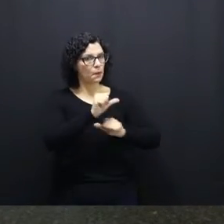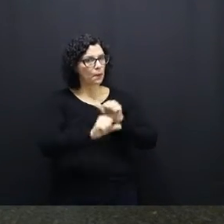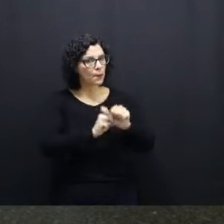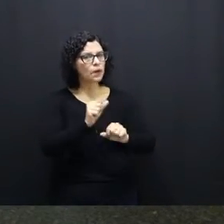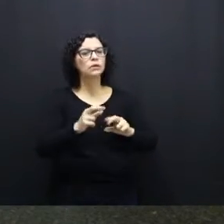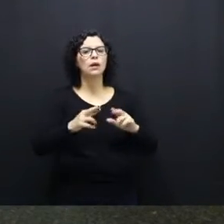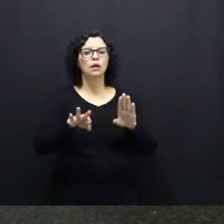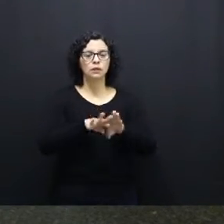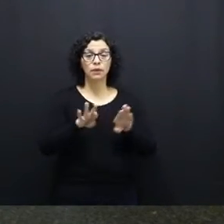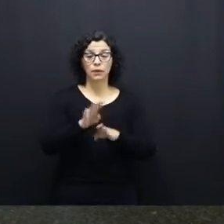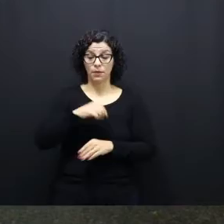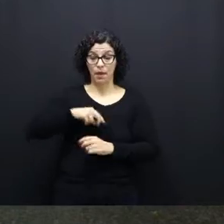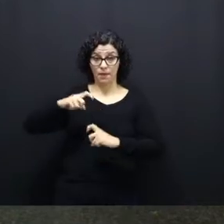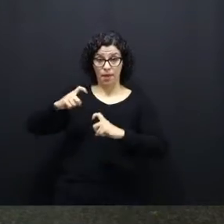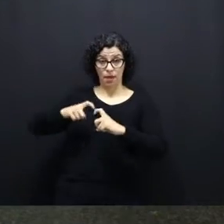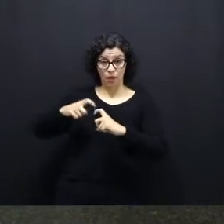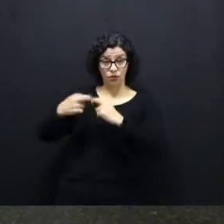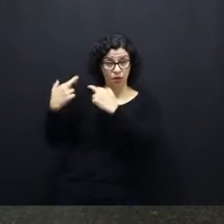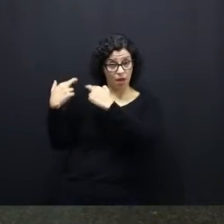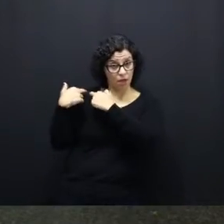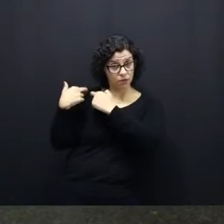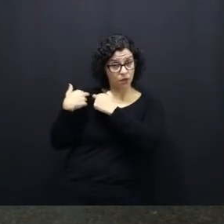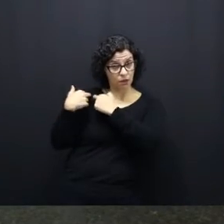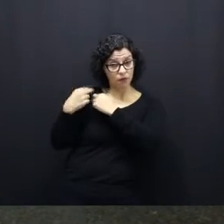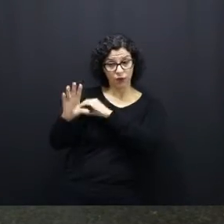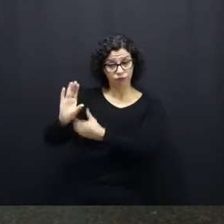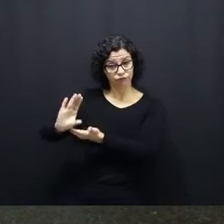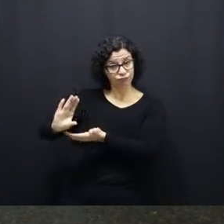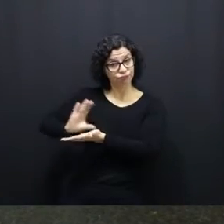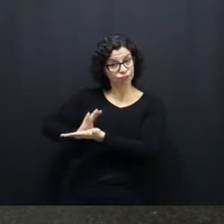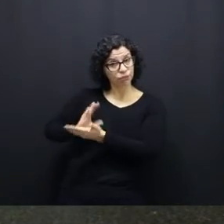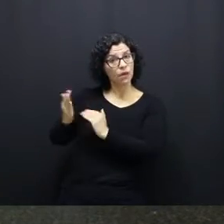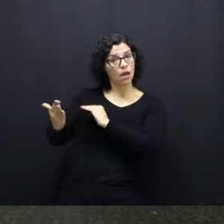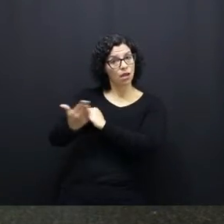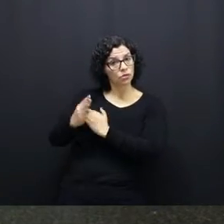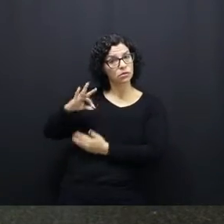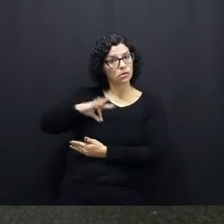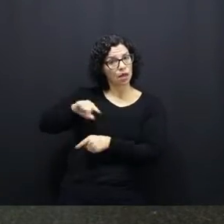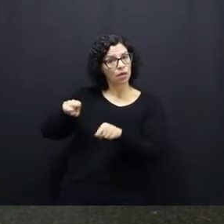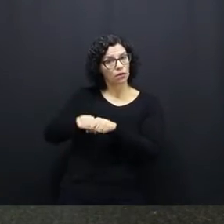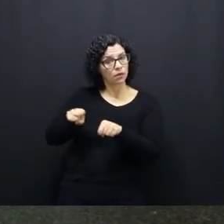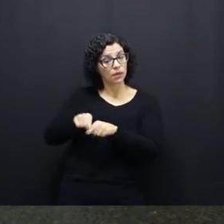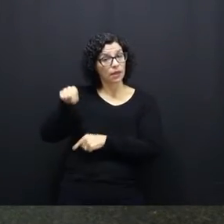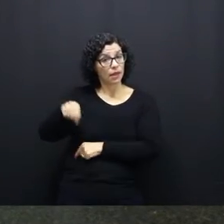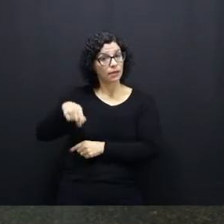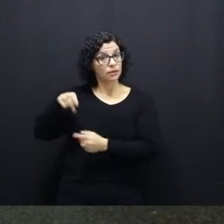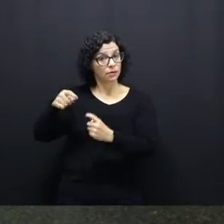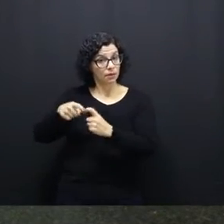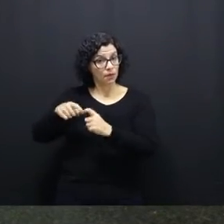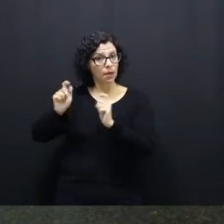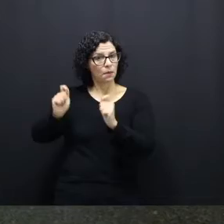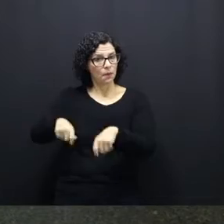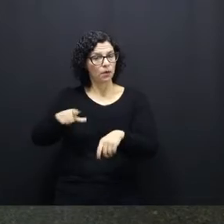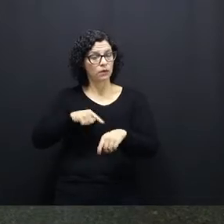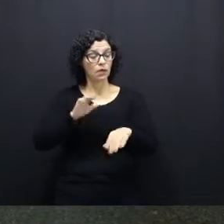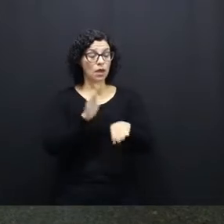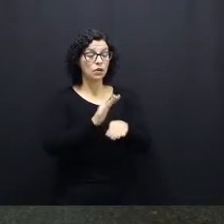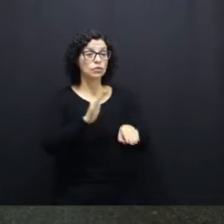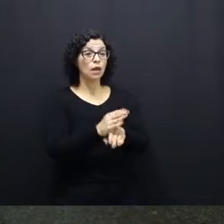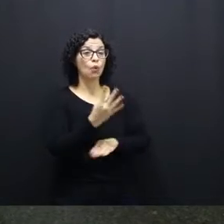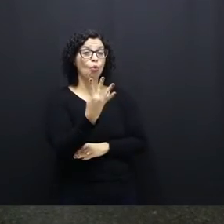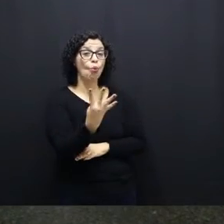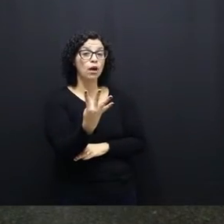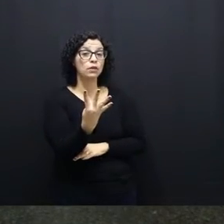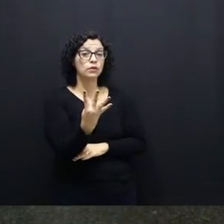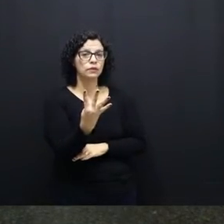melhorar o incentivo para que ele seja co-responsável cada médico preceptor ele tem ele pode auxiliar